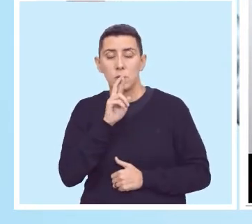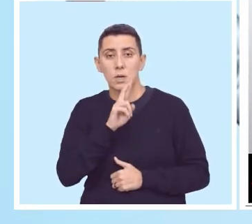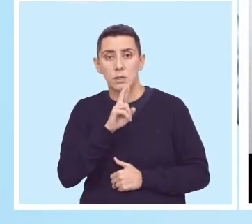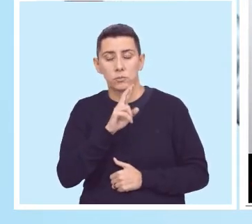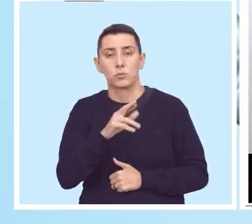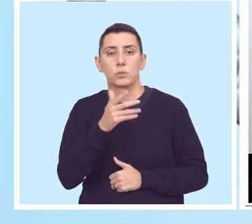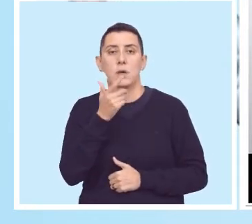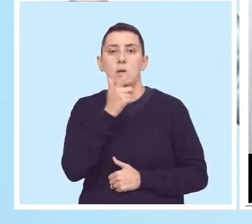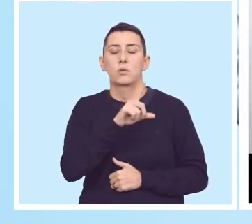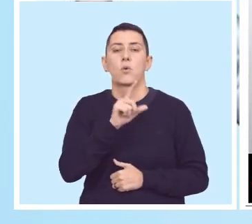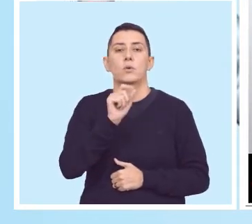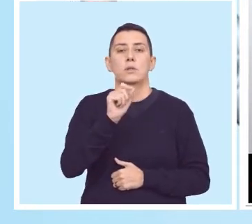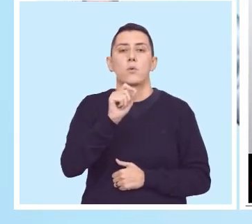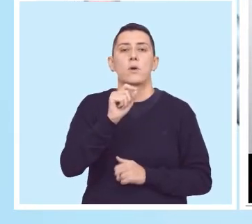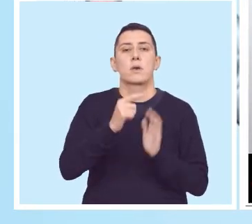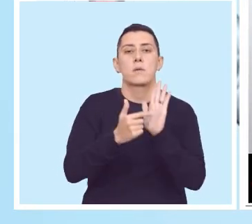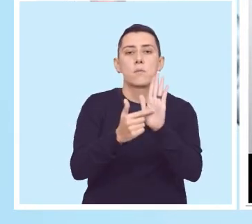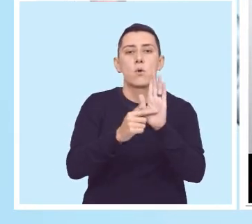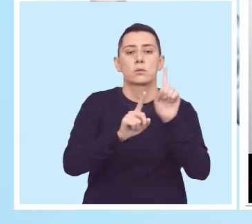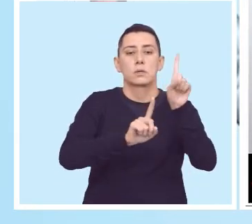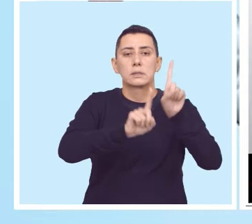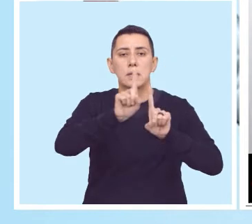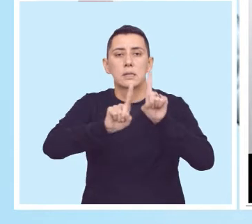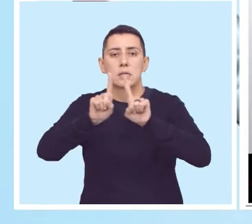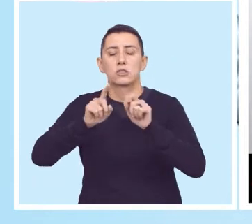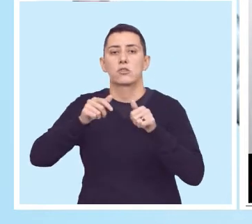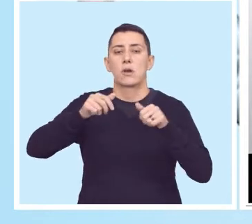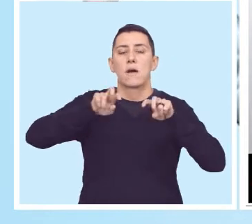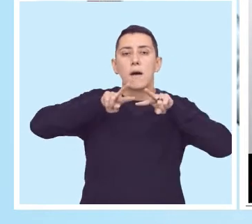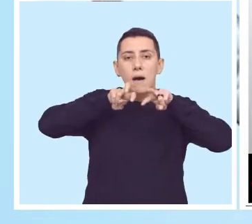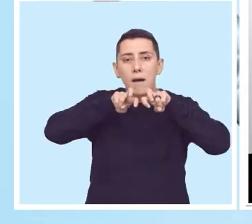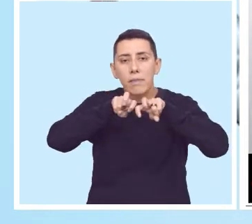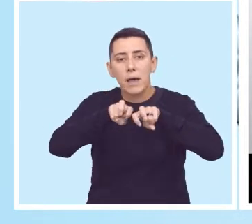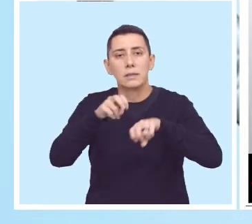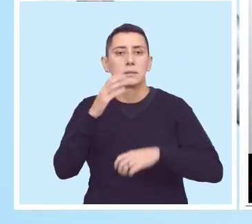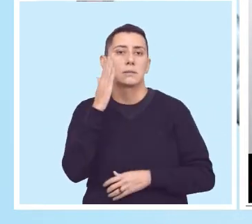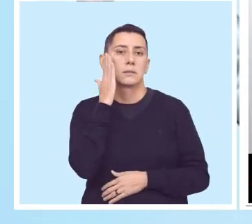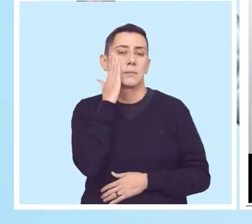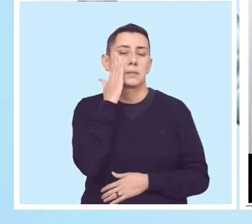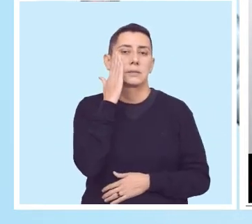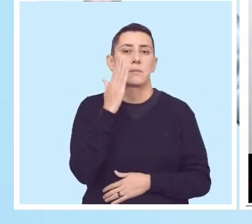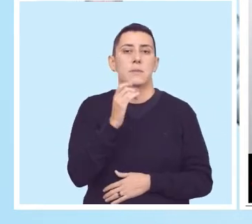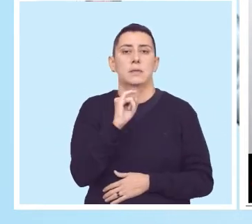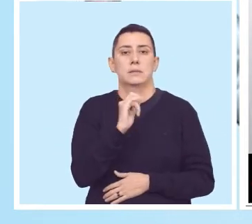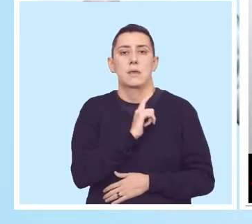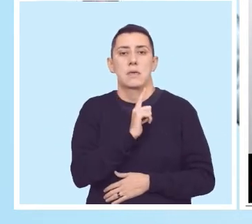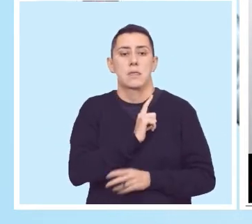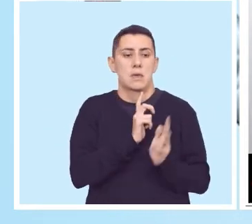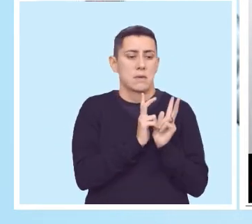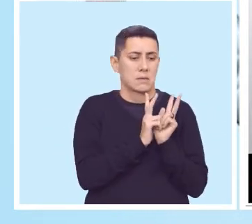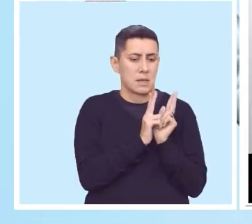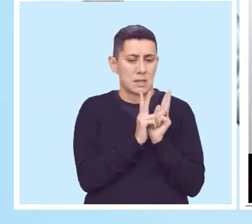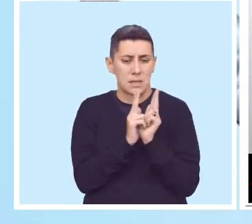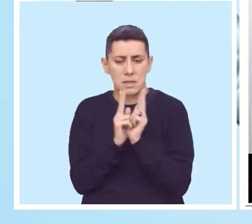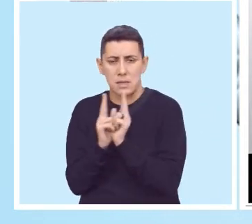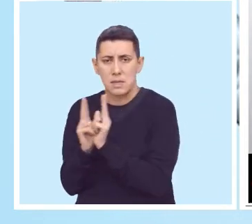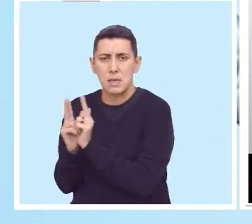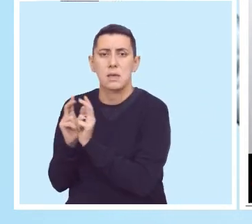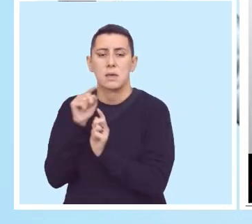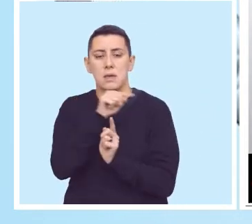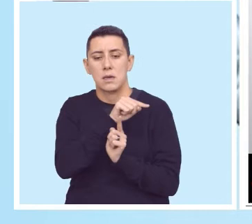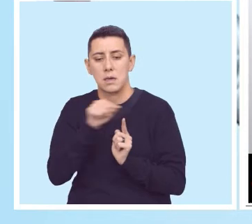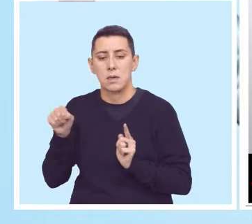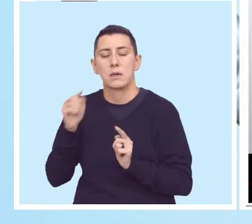obter estatísticas, análises acerca daquele trecho de interesse, verificando a proporção de células que foram classificadas como pertencente